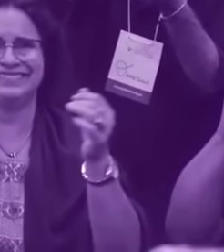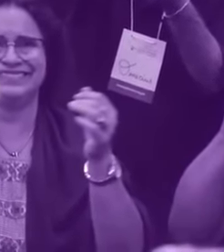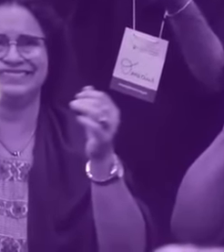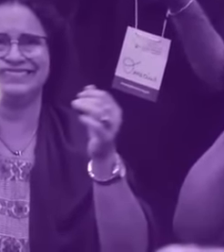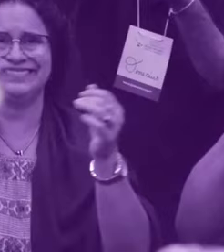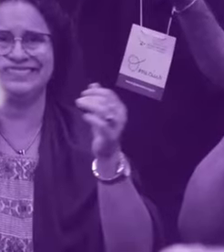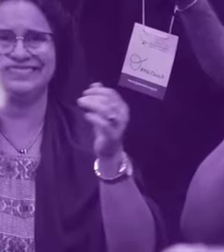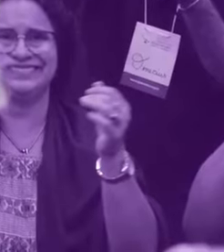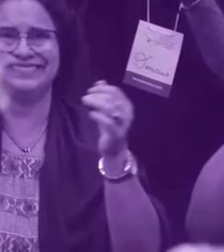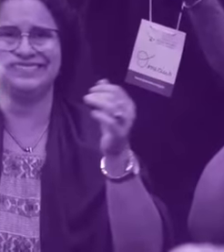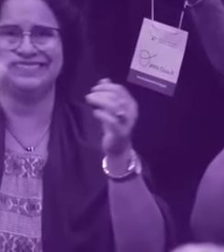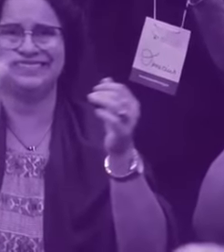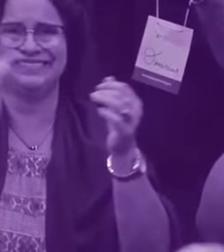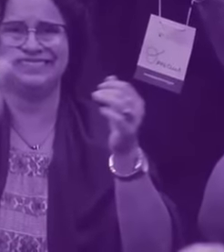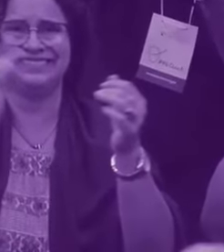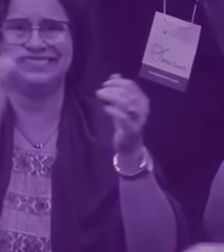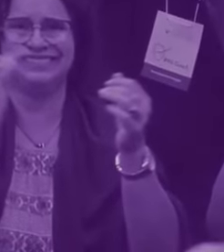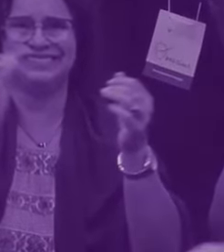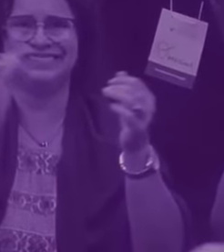de poder.